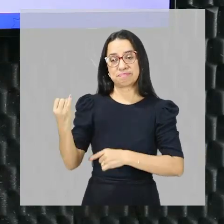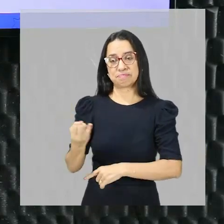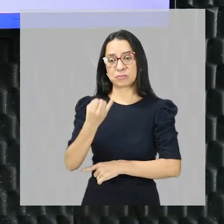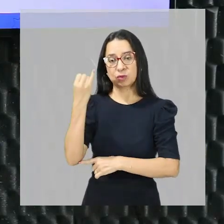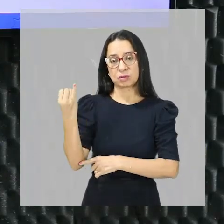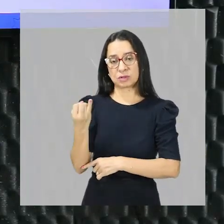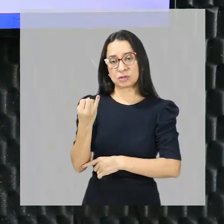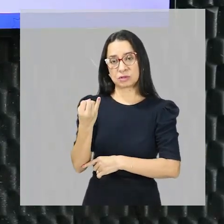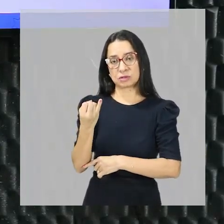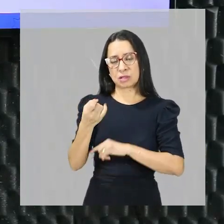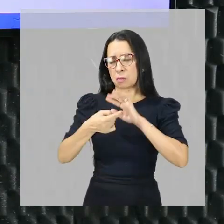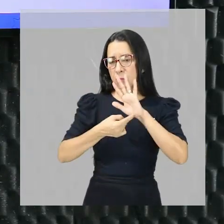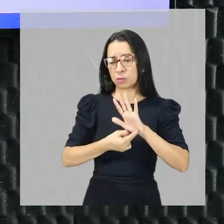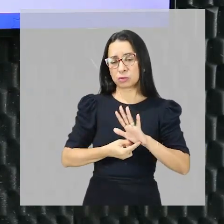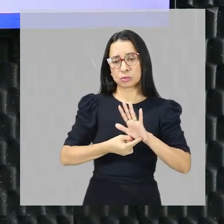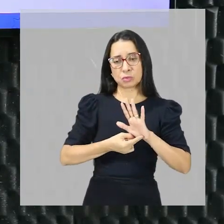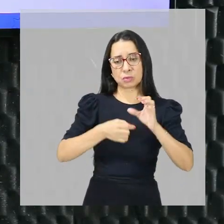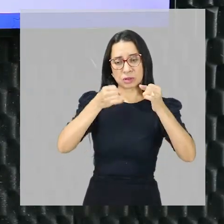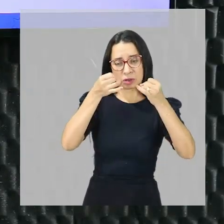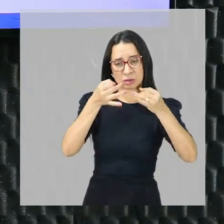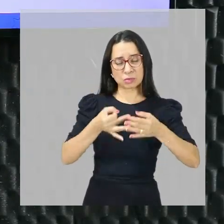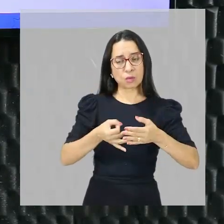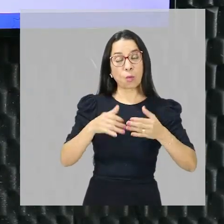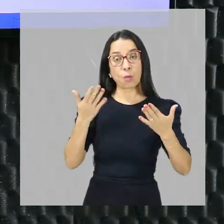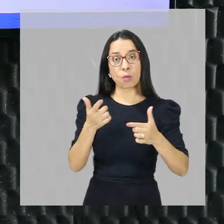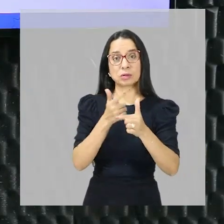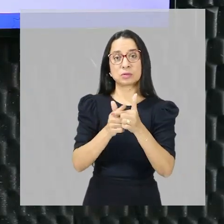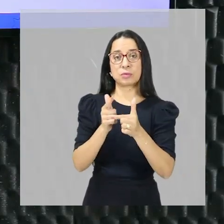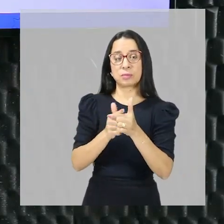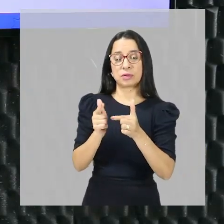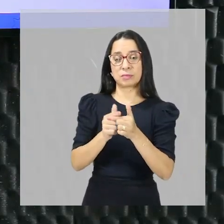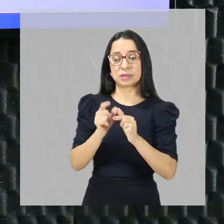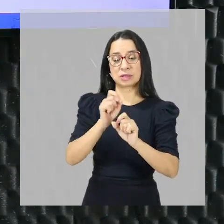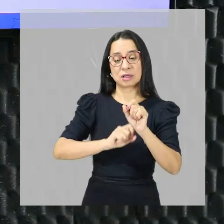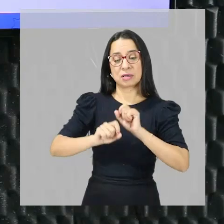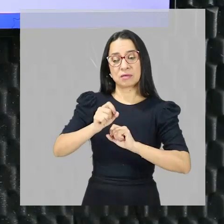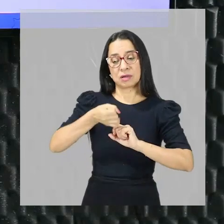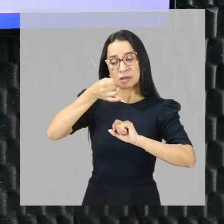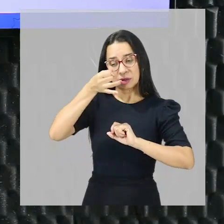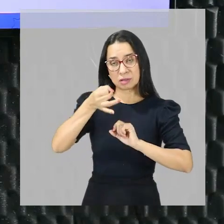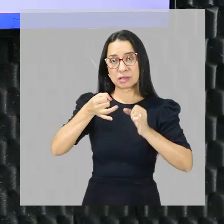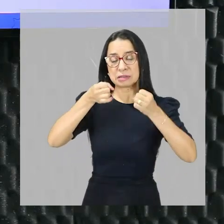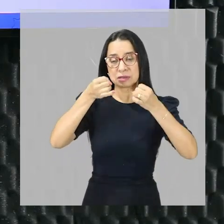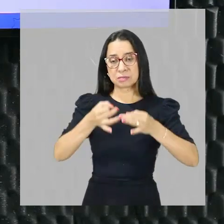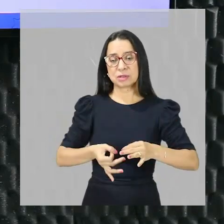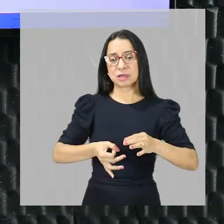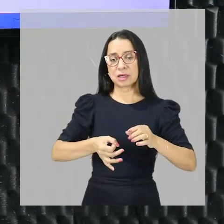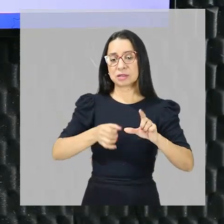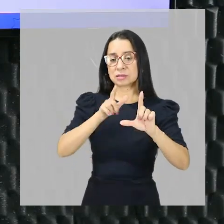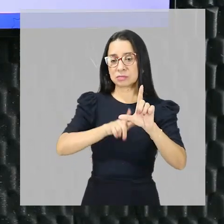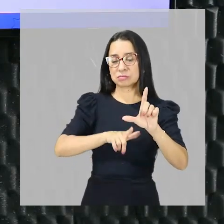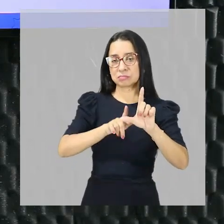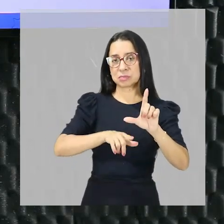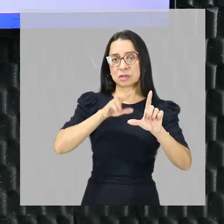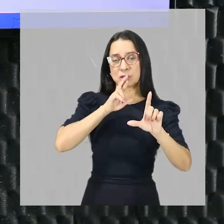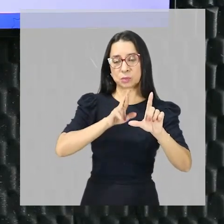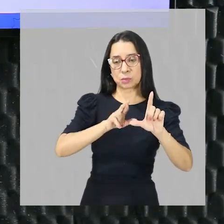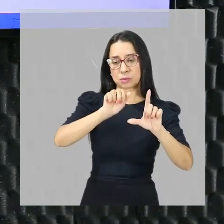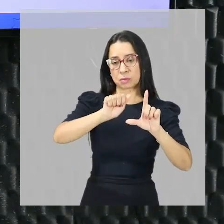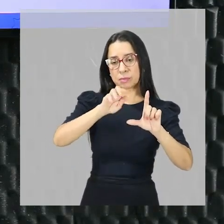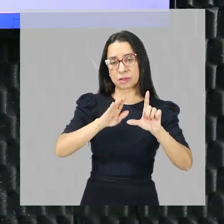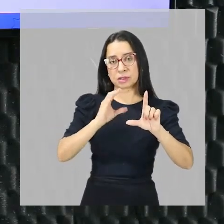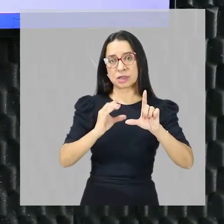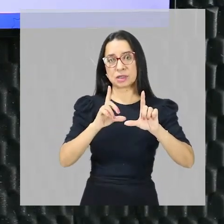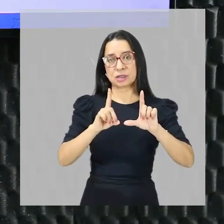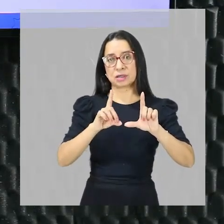Nem citou que problema é zero, que vai citar é o comando. Então é um texto mais para te dar um norte, ele até ajudava, né? Depois que tu responder a questão, um ocorre no Nordeste,